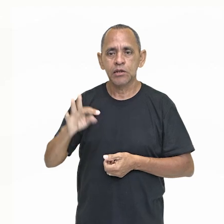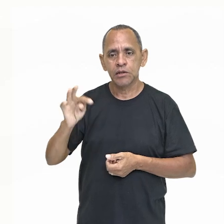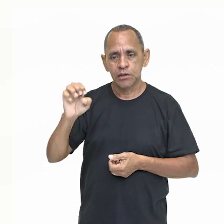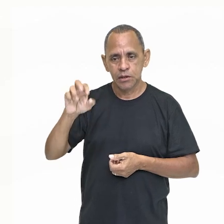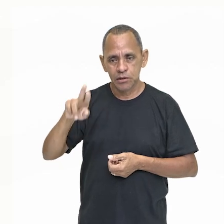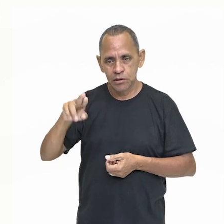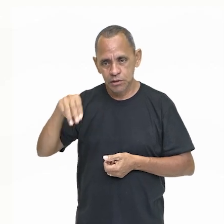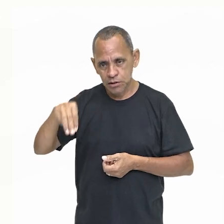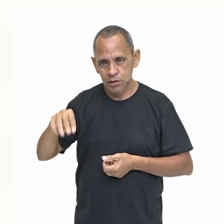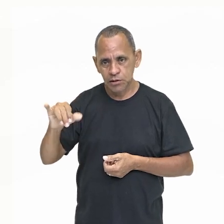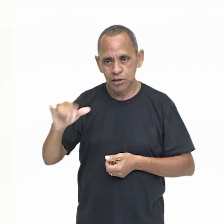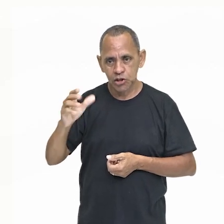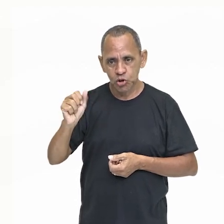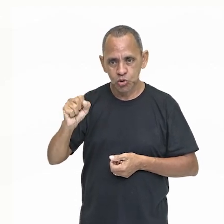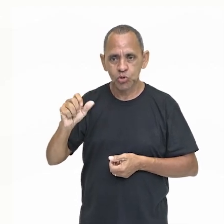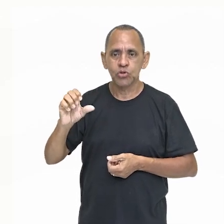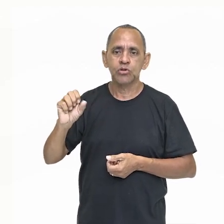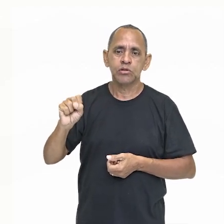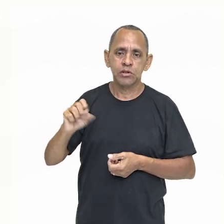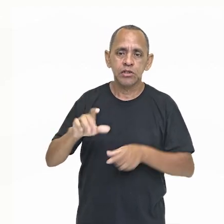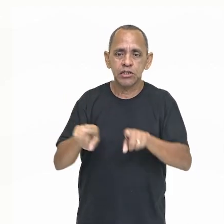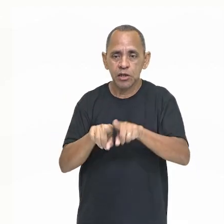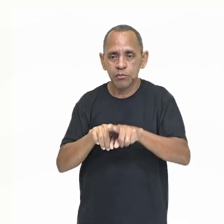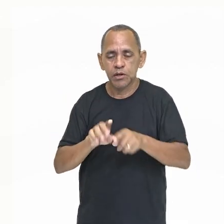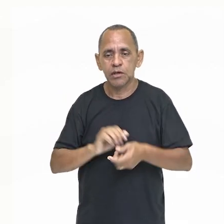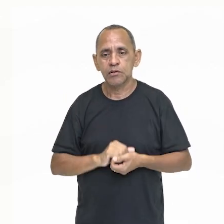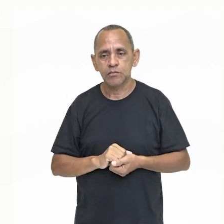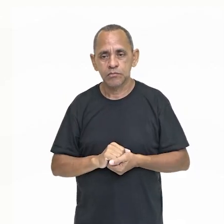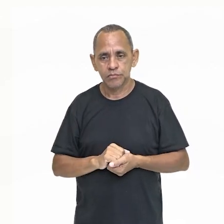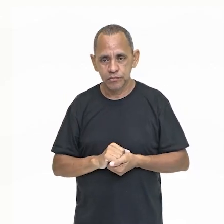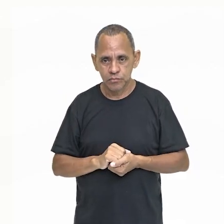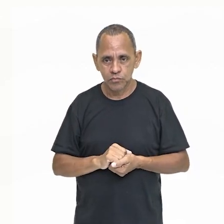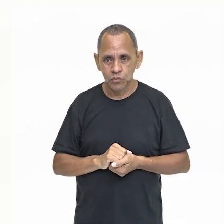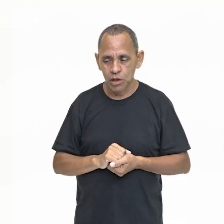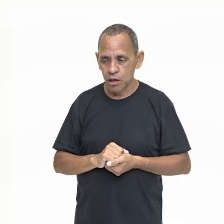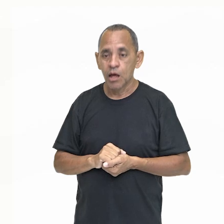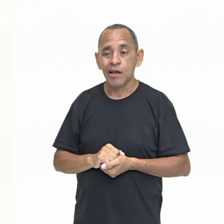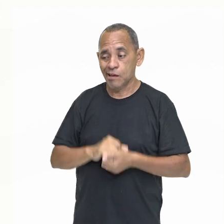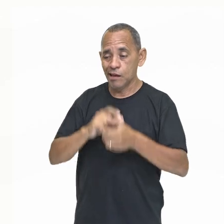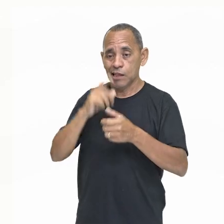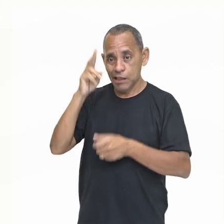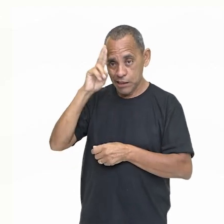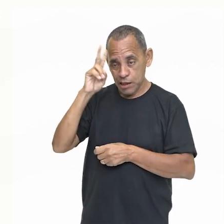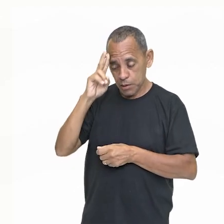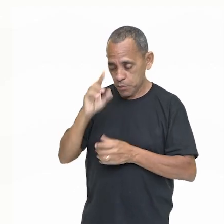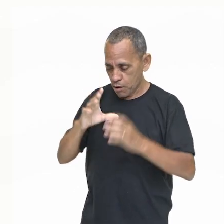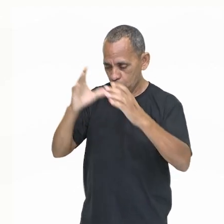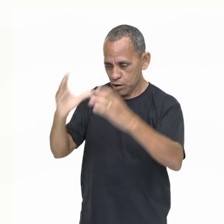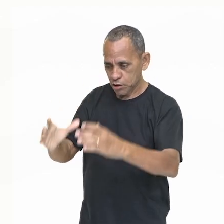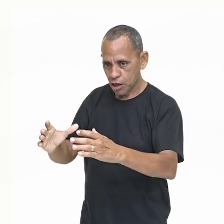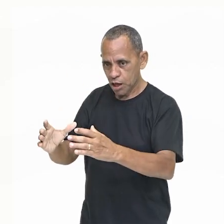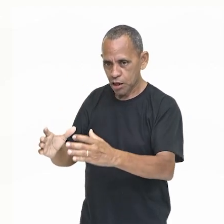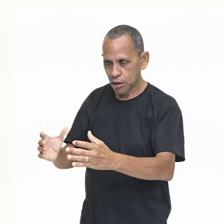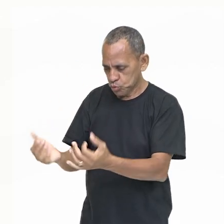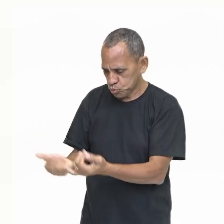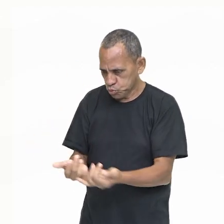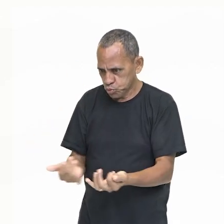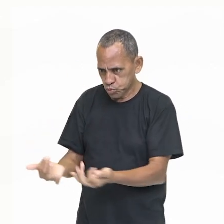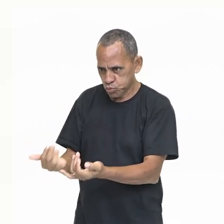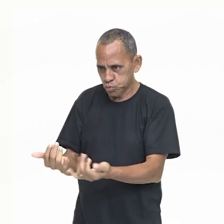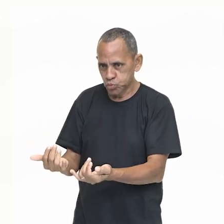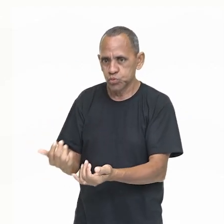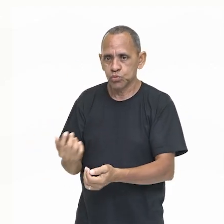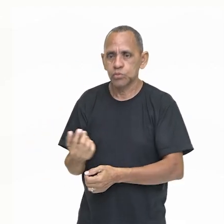no caso aí em um fogão, e aconteceu o quê? Aquecendo. Olha aqui, o que você observa?